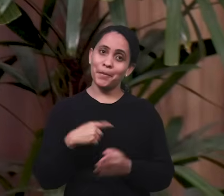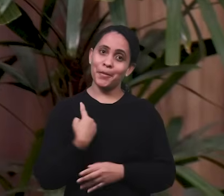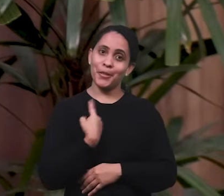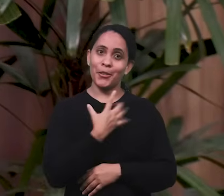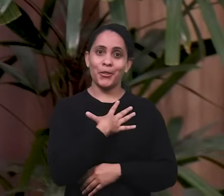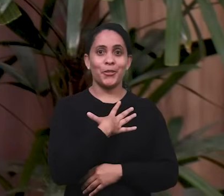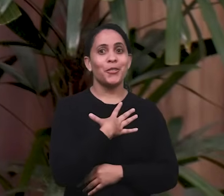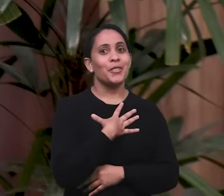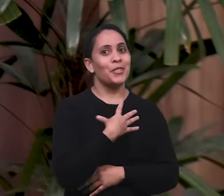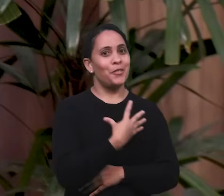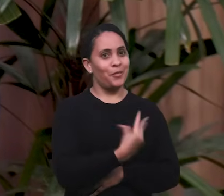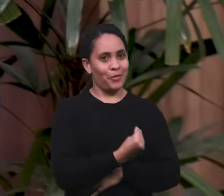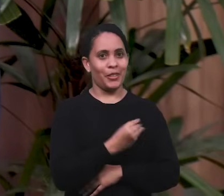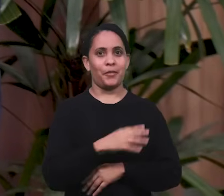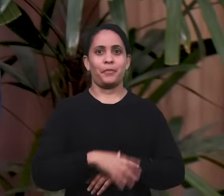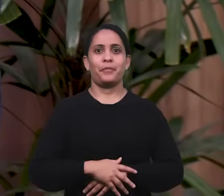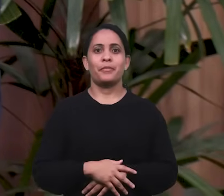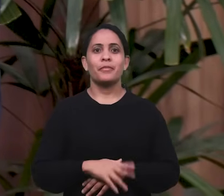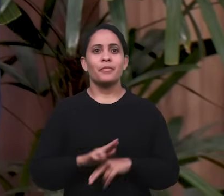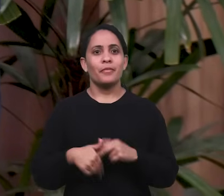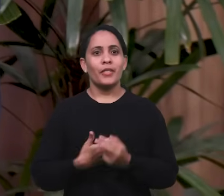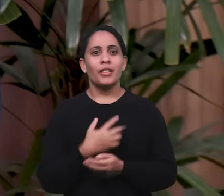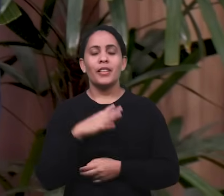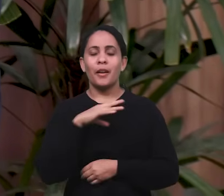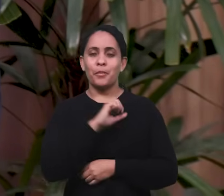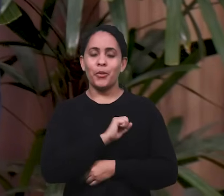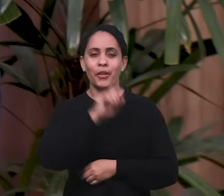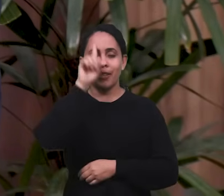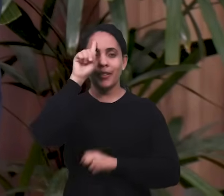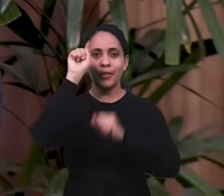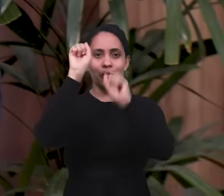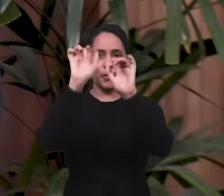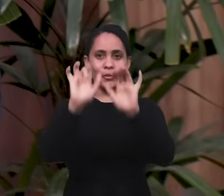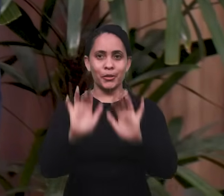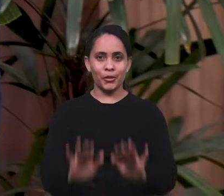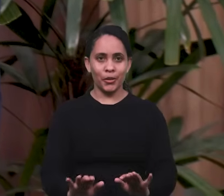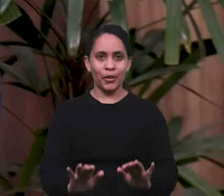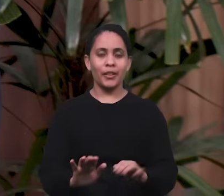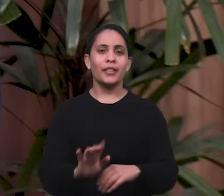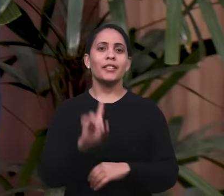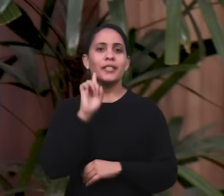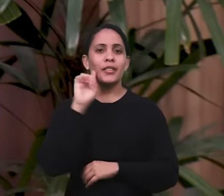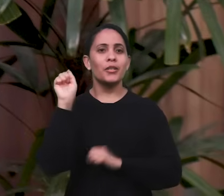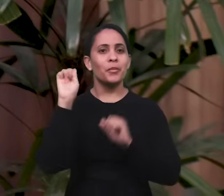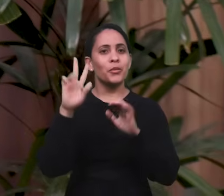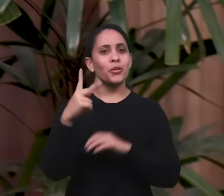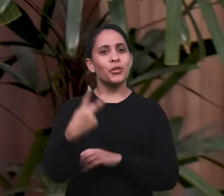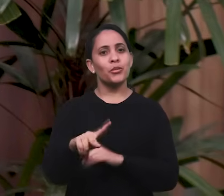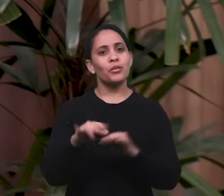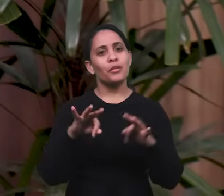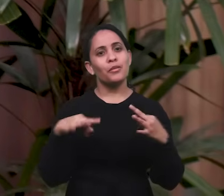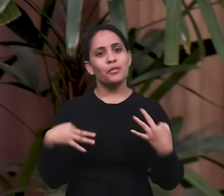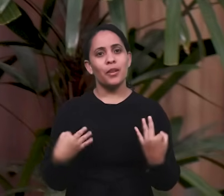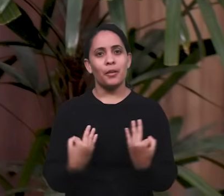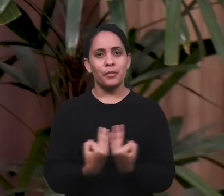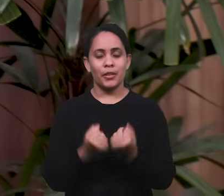esse exemplo aos nossos filhos para que as famílias sejam preservadas em amor. Que Deus te abençoe,